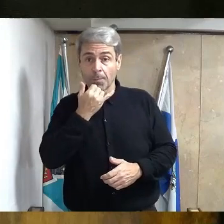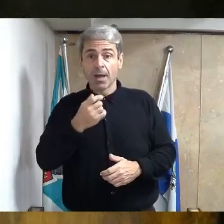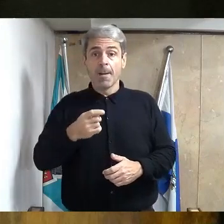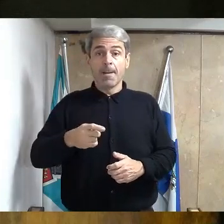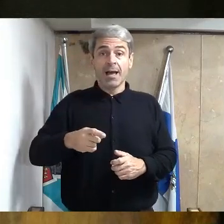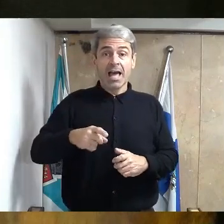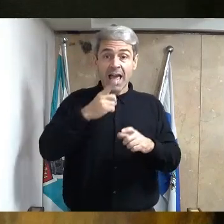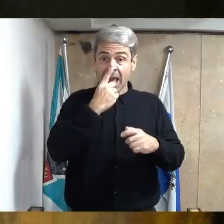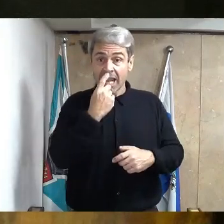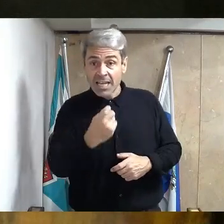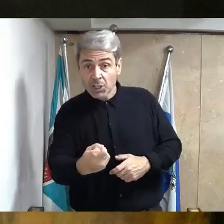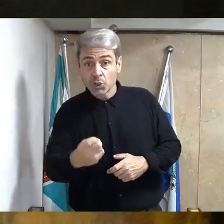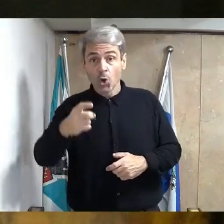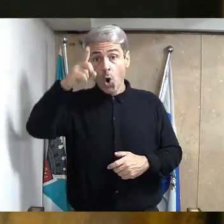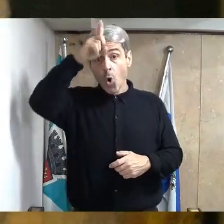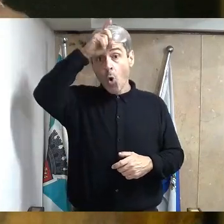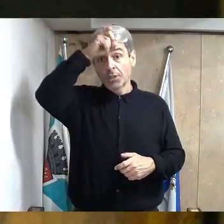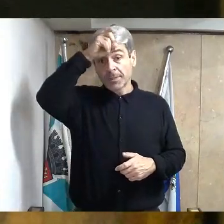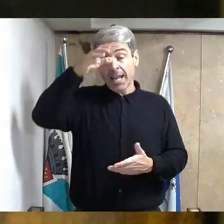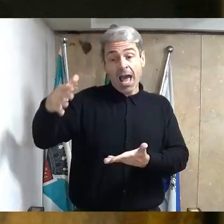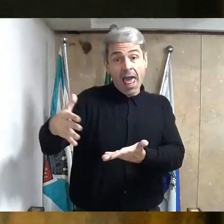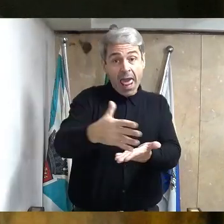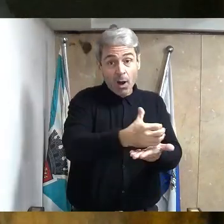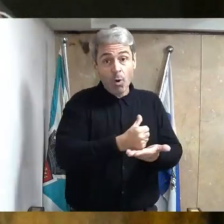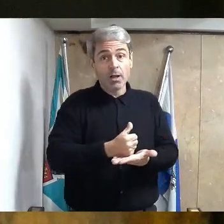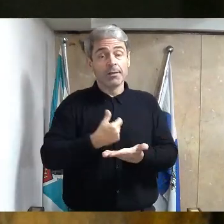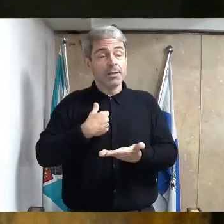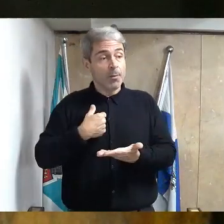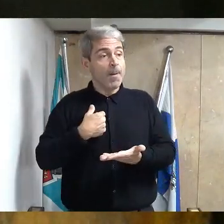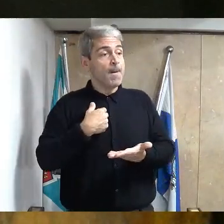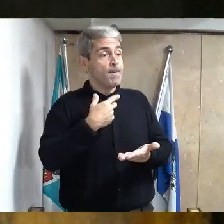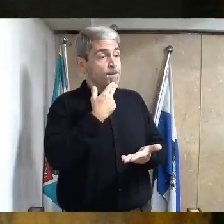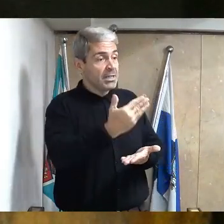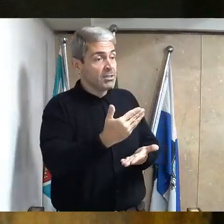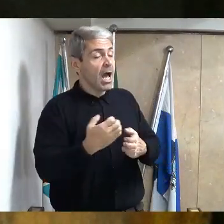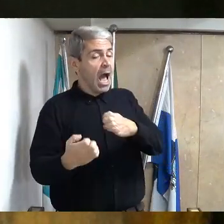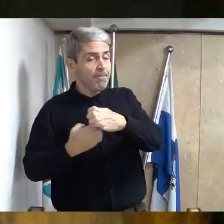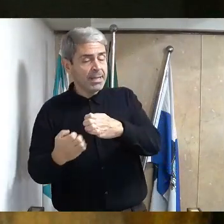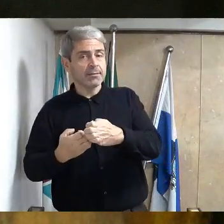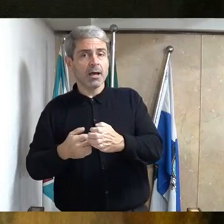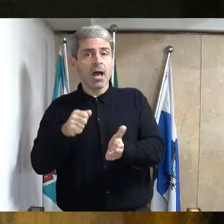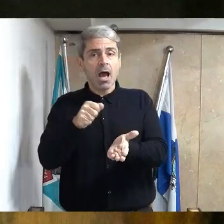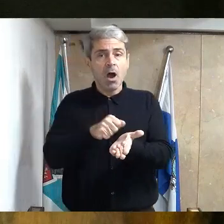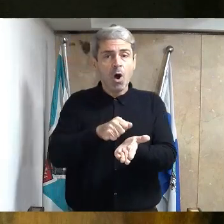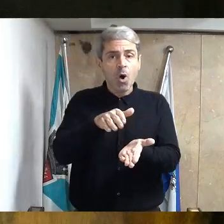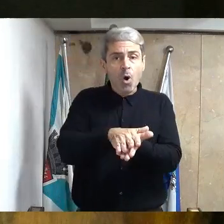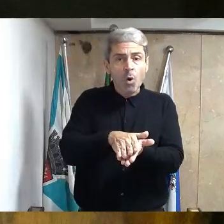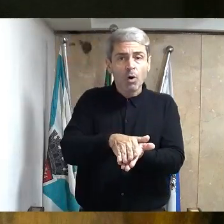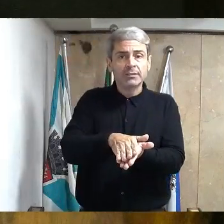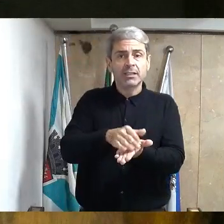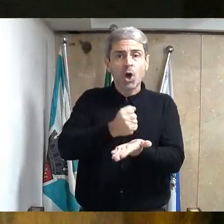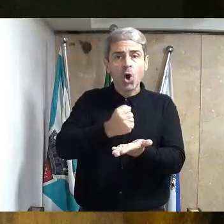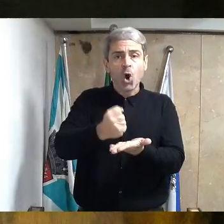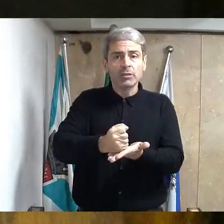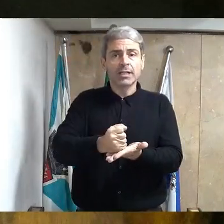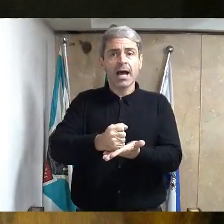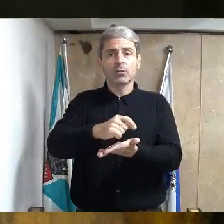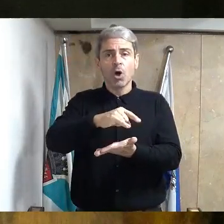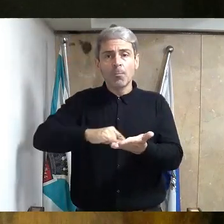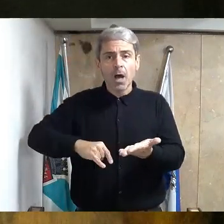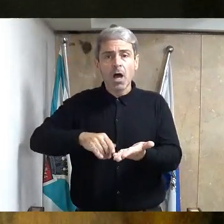Saúde, pedi para ver uma cópia desse contrato. Por quê? Eu vistoriando as unidades, os postos de saúde, encontrei o